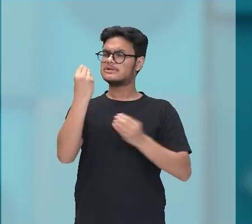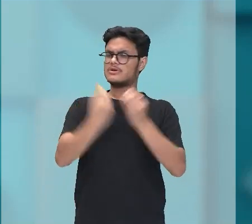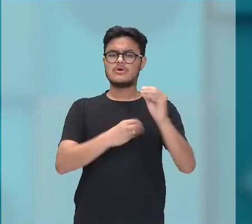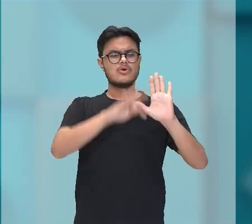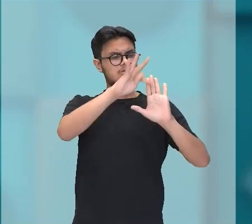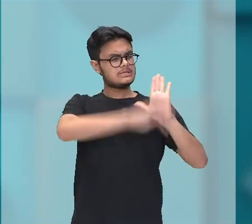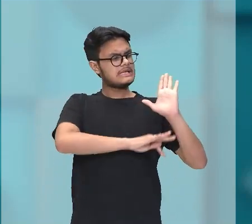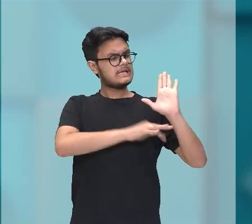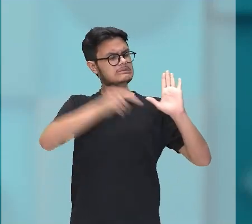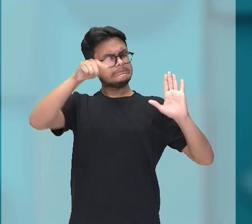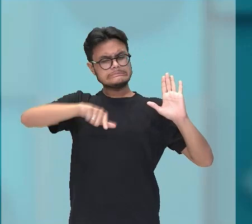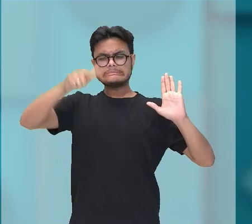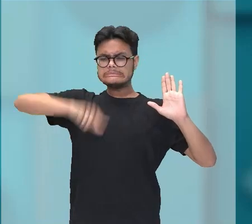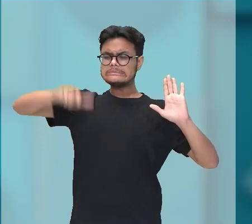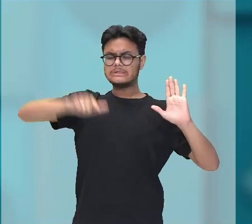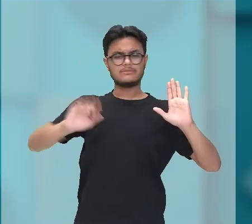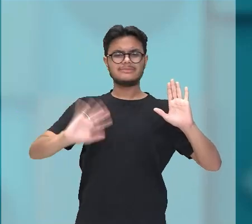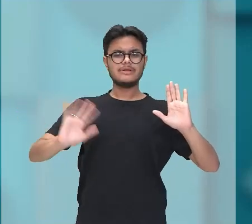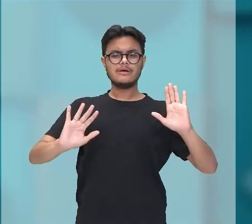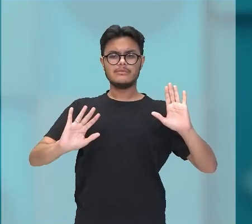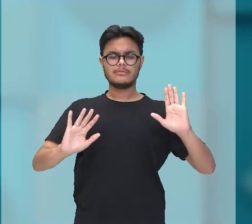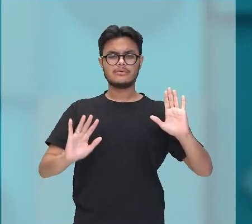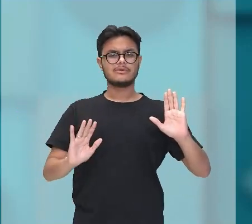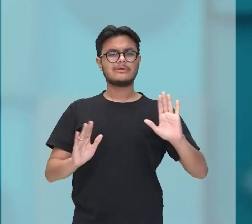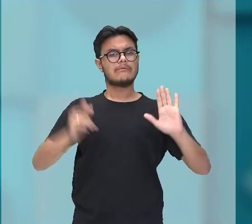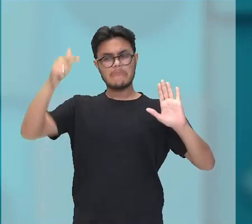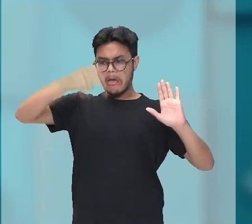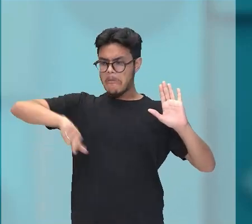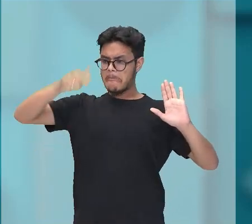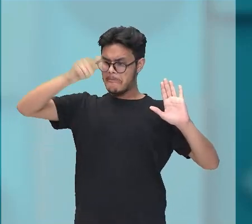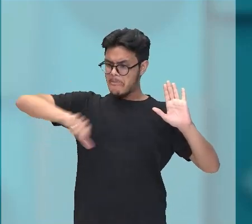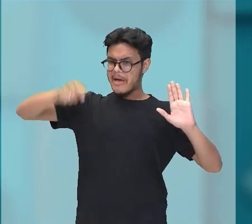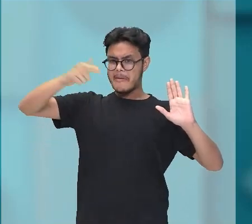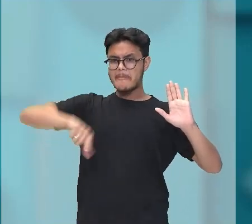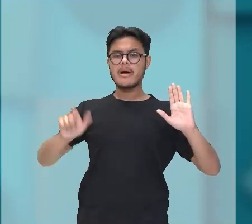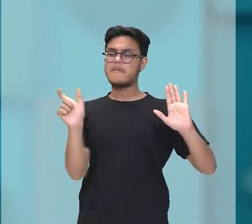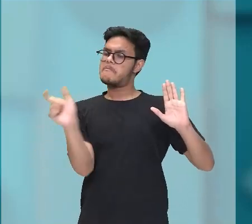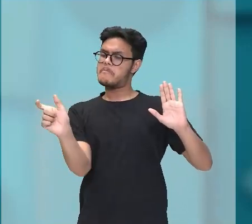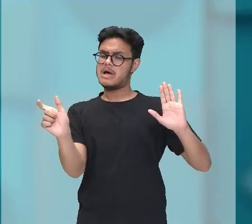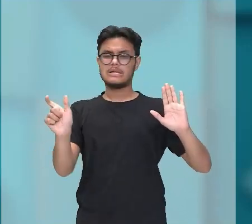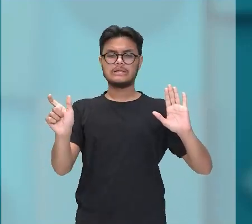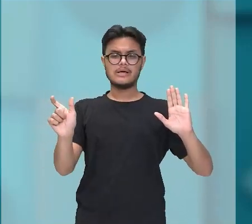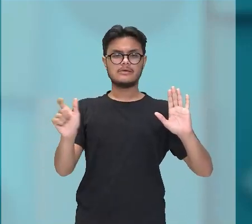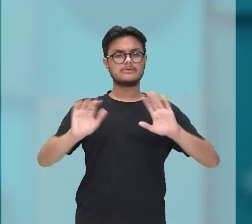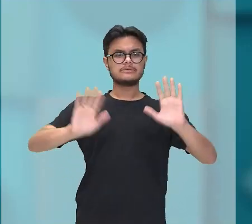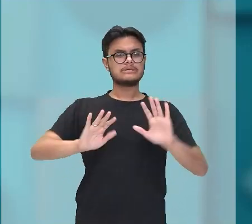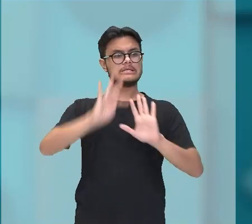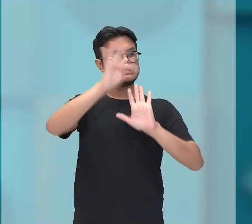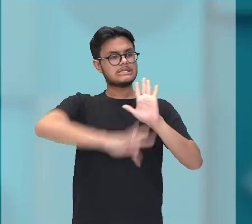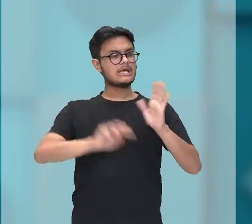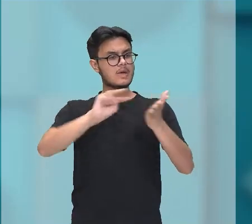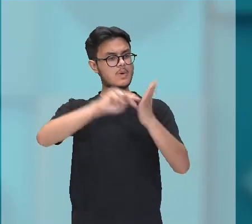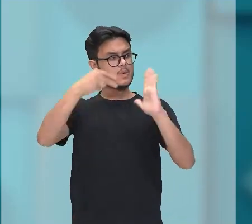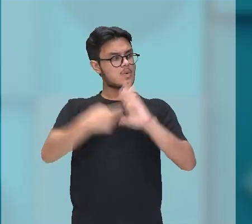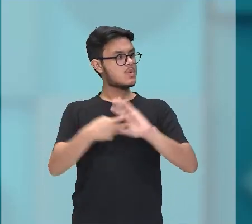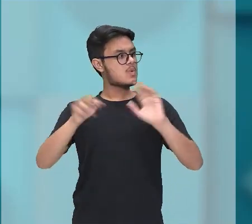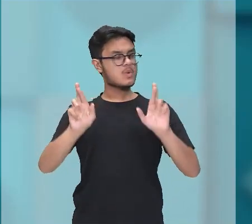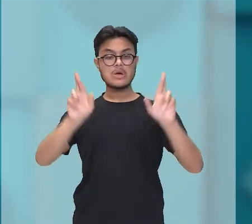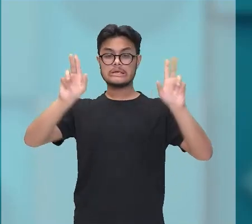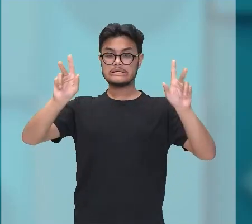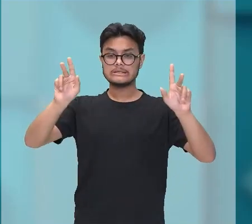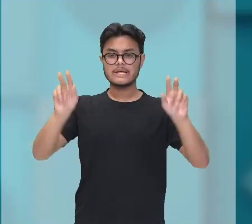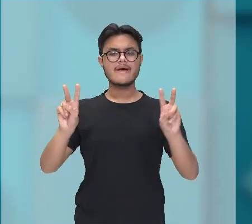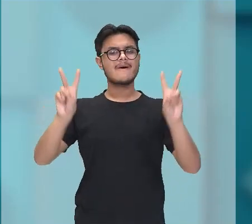seja repetitivo, para que eu não fique o tempo todo repetindo a mesma palavra e consiga progredir e falar daquele tema